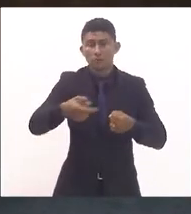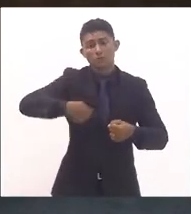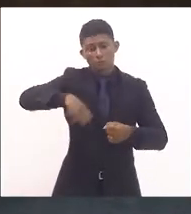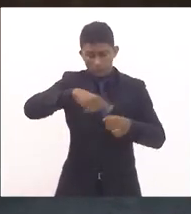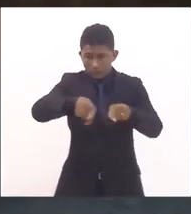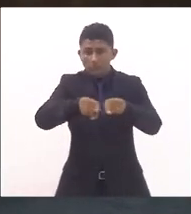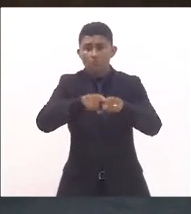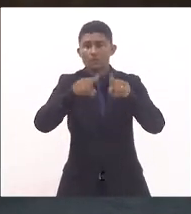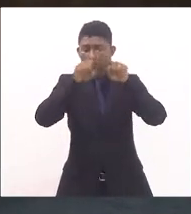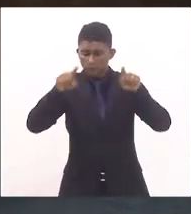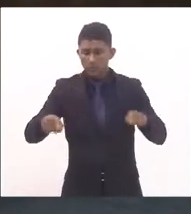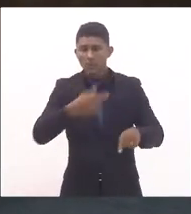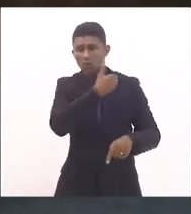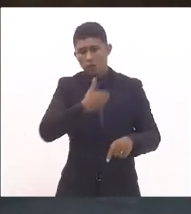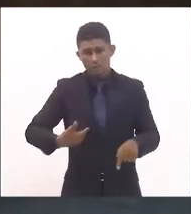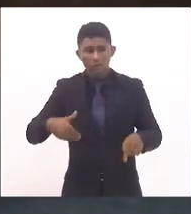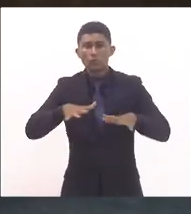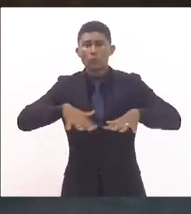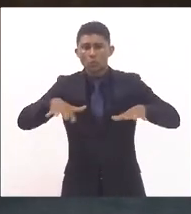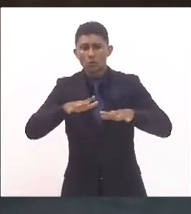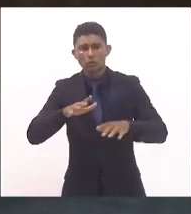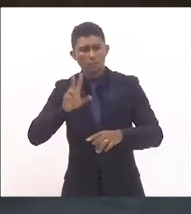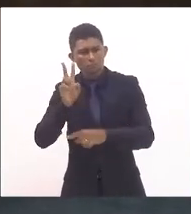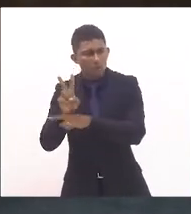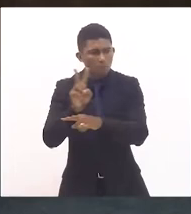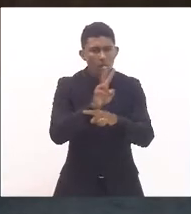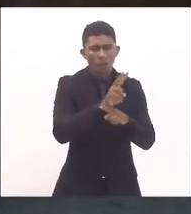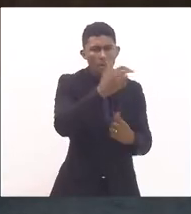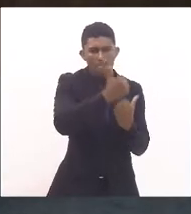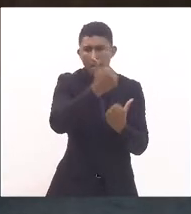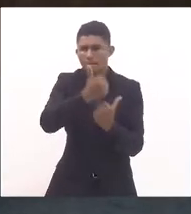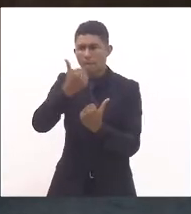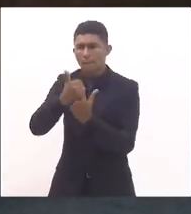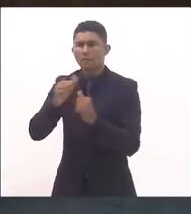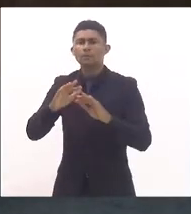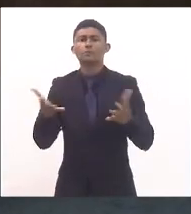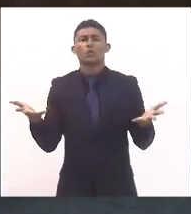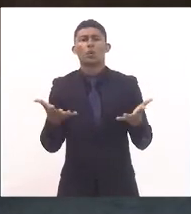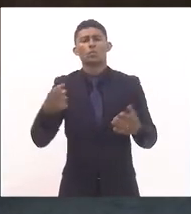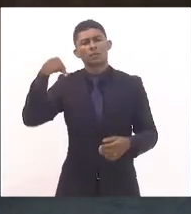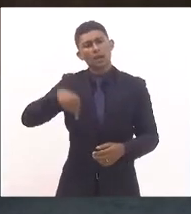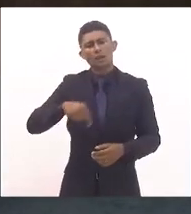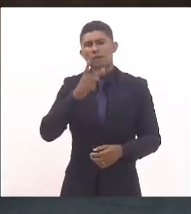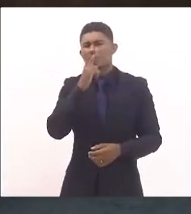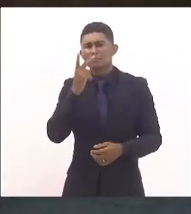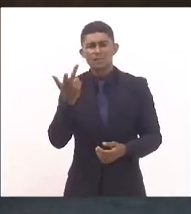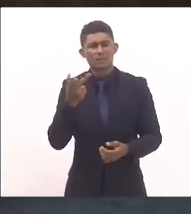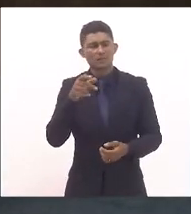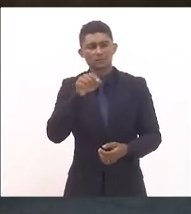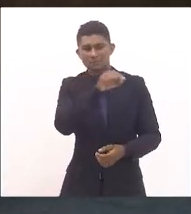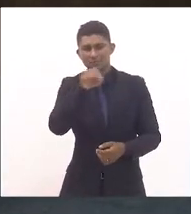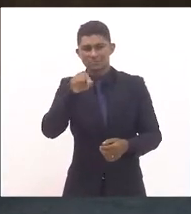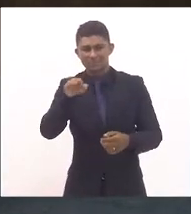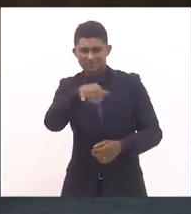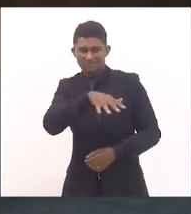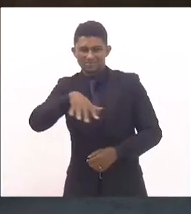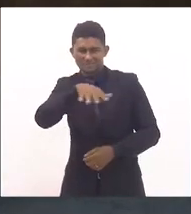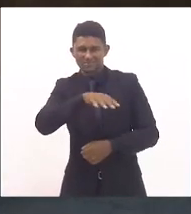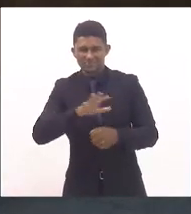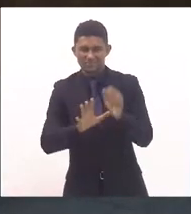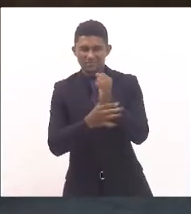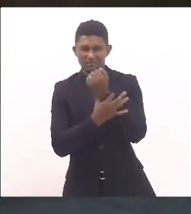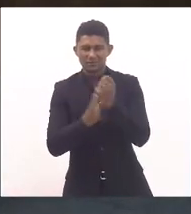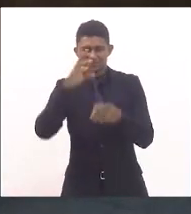muito difícil ir contra servidor aqui. Só que hoje está havendo uma desigualdade na segurança pública, uma desigualdade que